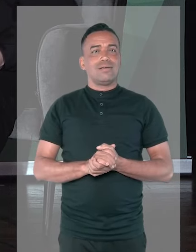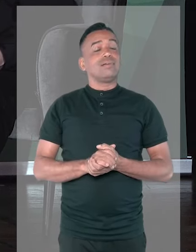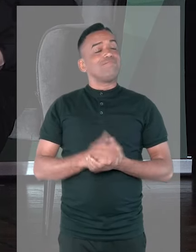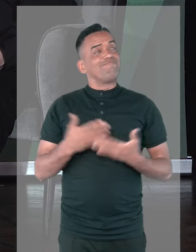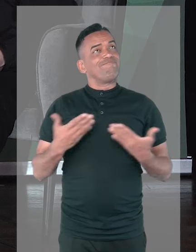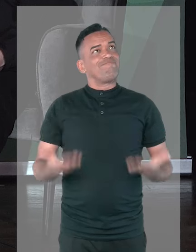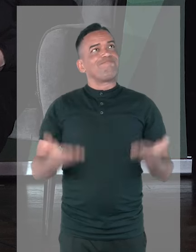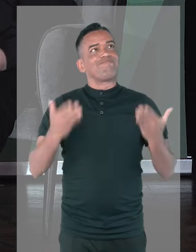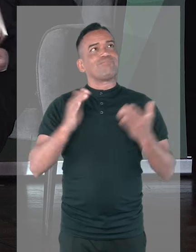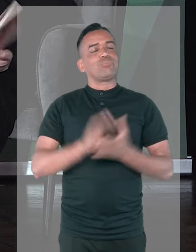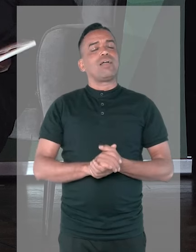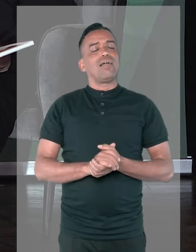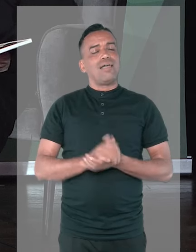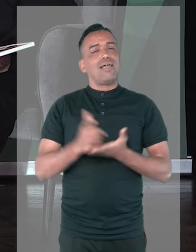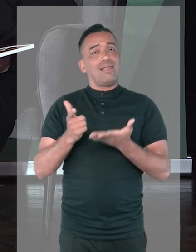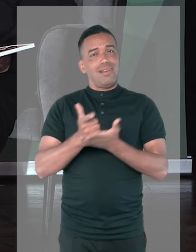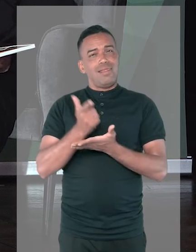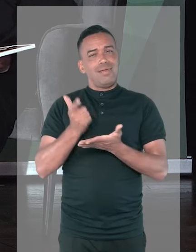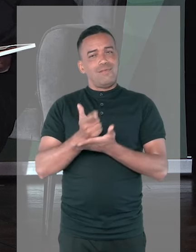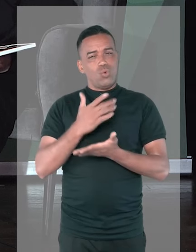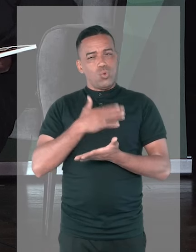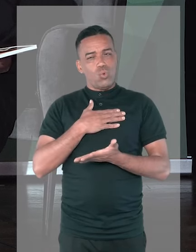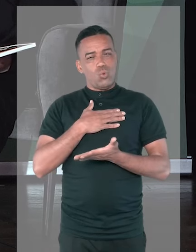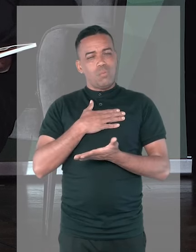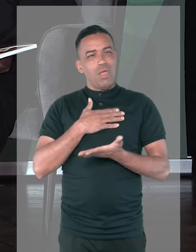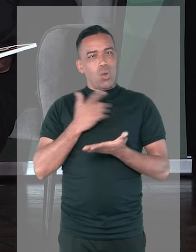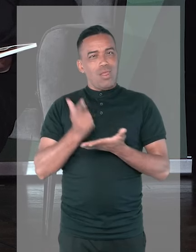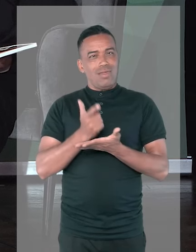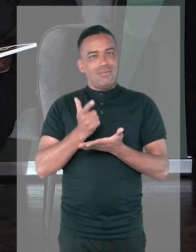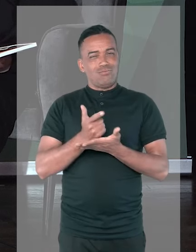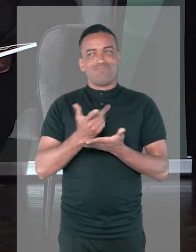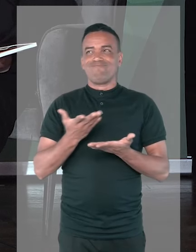Pois é, esse é um livro...